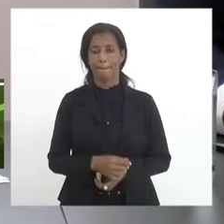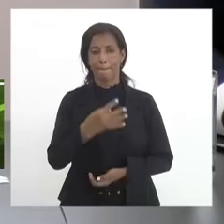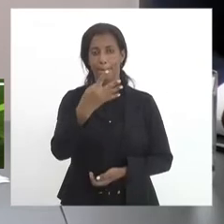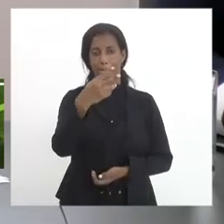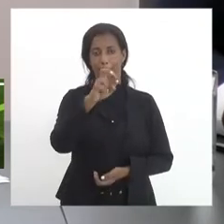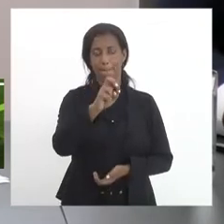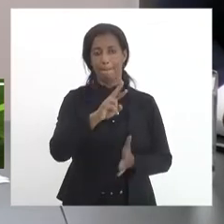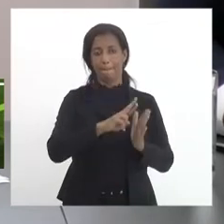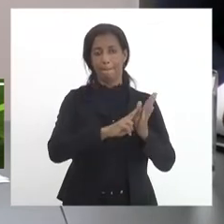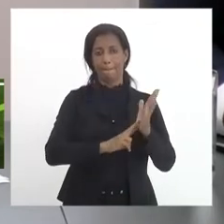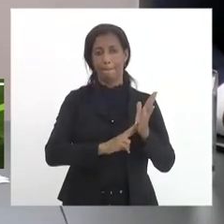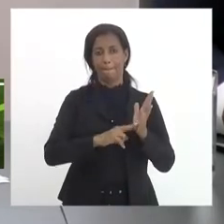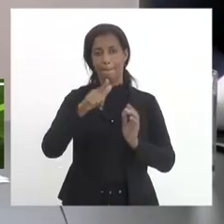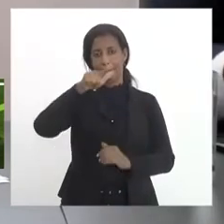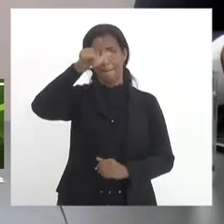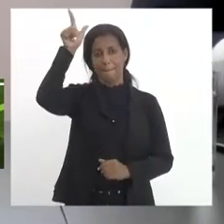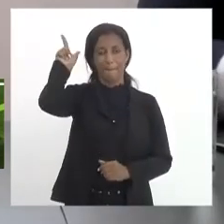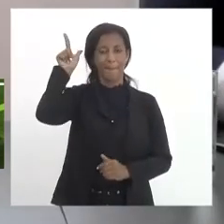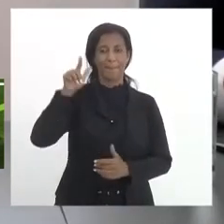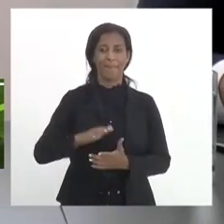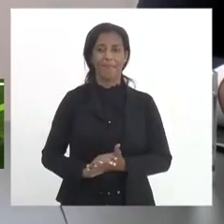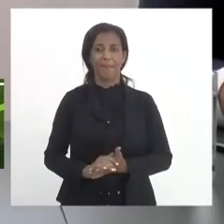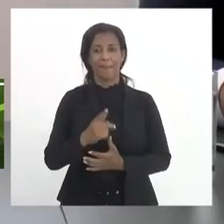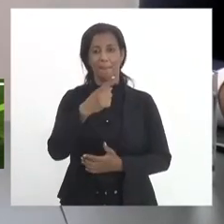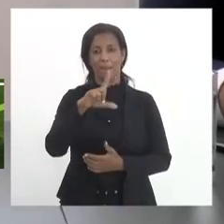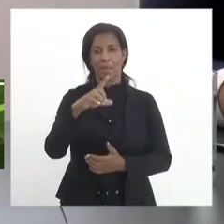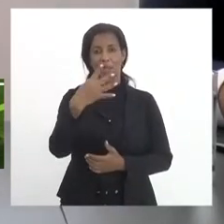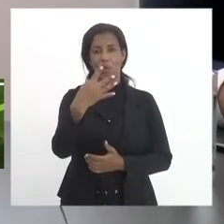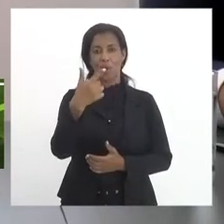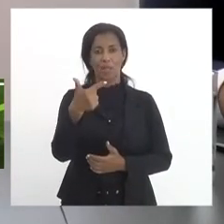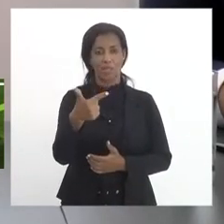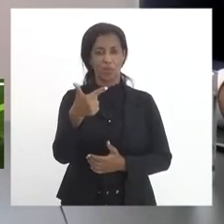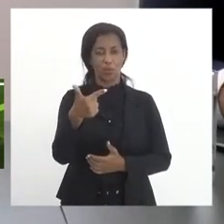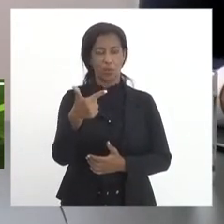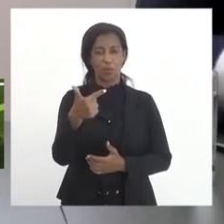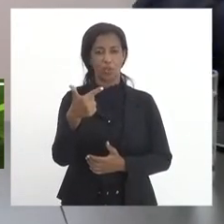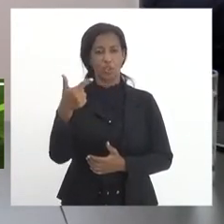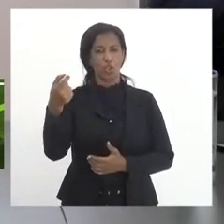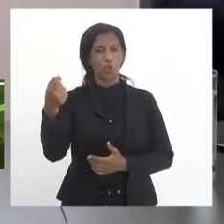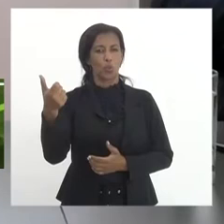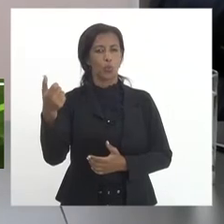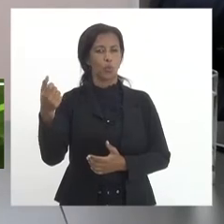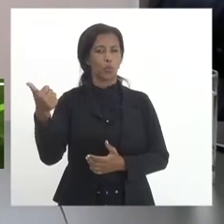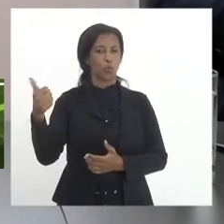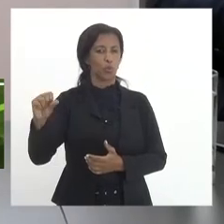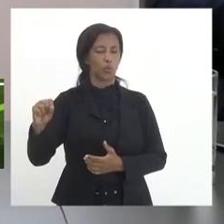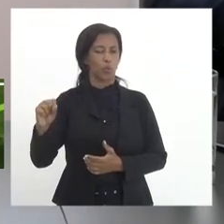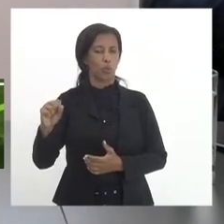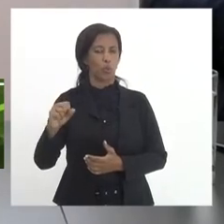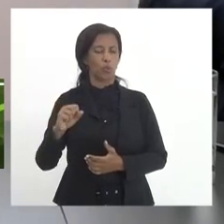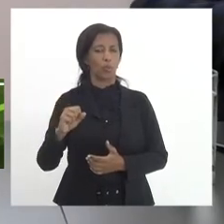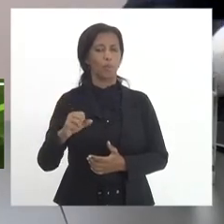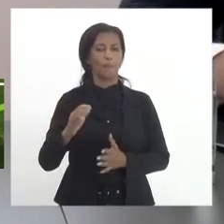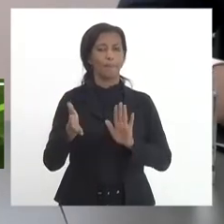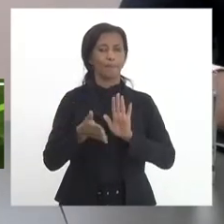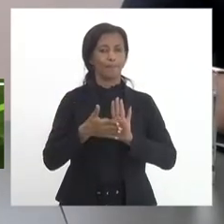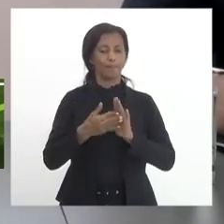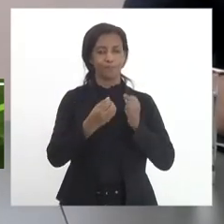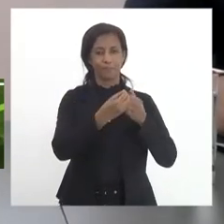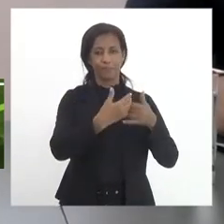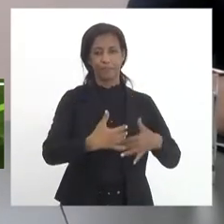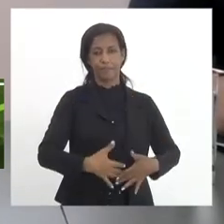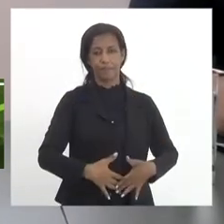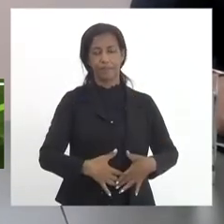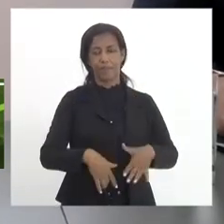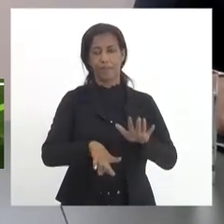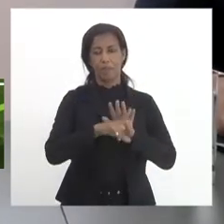45, relator deputado Luiz Paulo, projeto de lei 4216, 2018, autoria deputado Zaqueu Teixeira, parecer pela prejudicabilidade